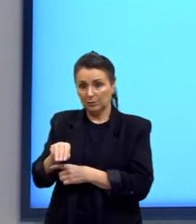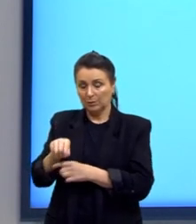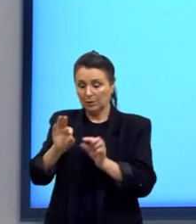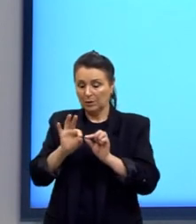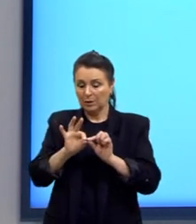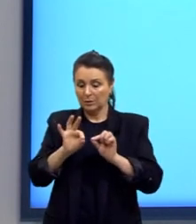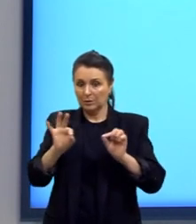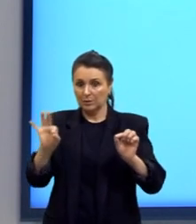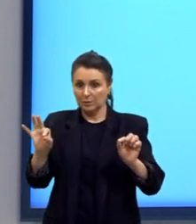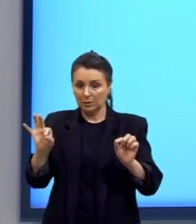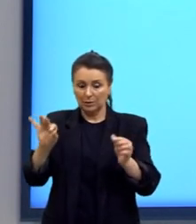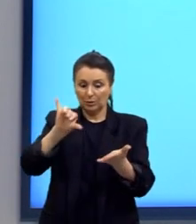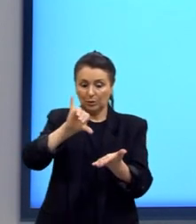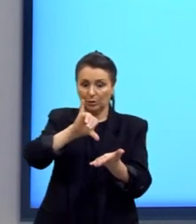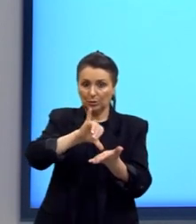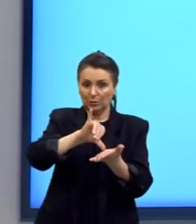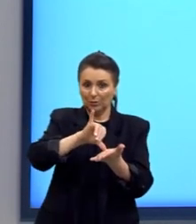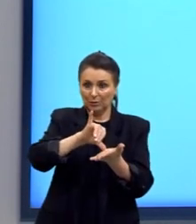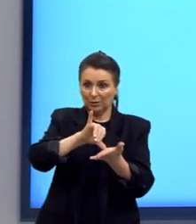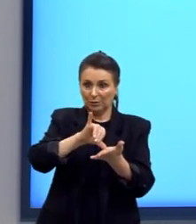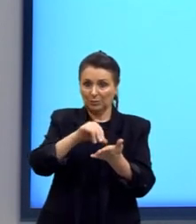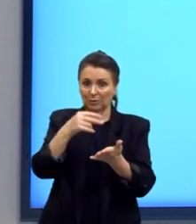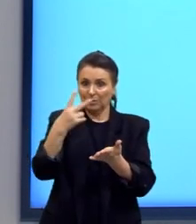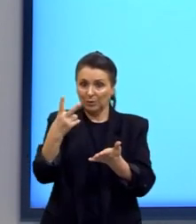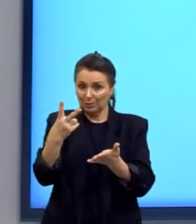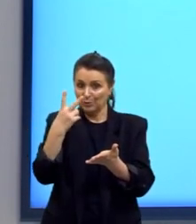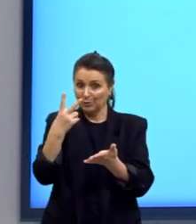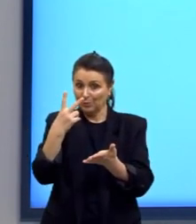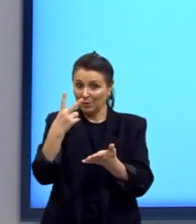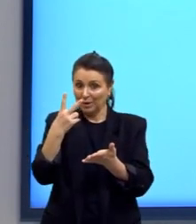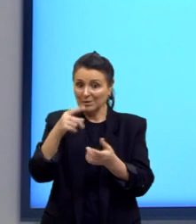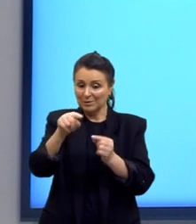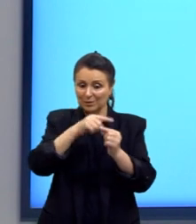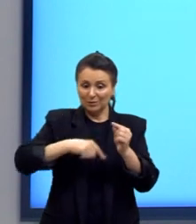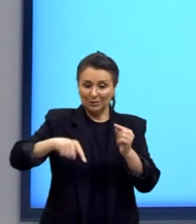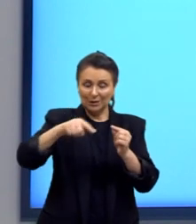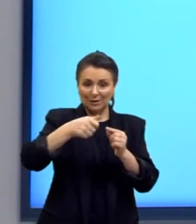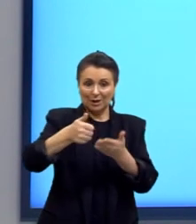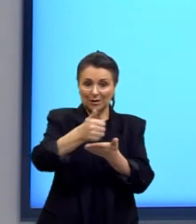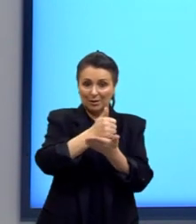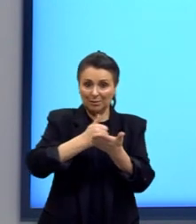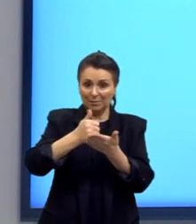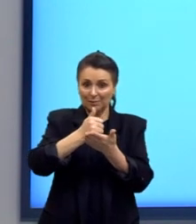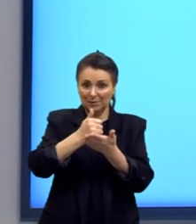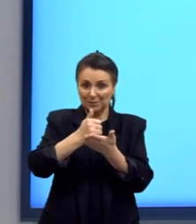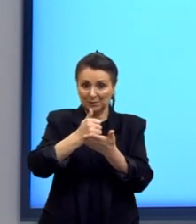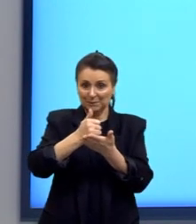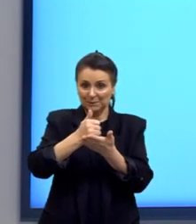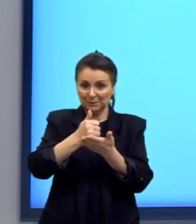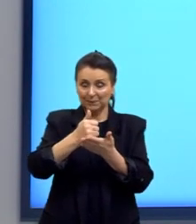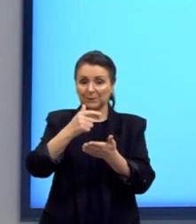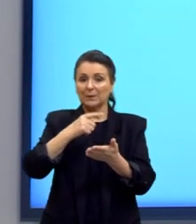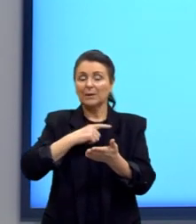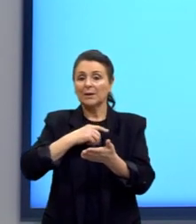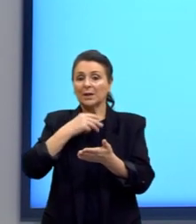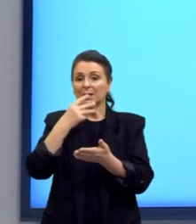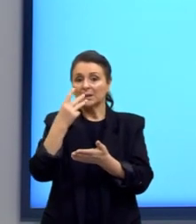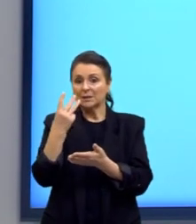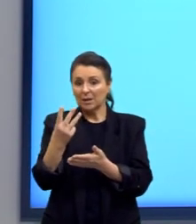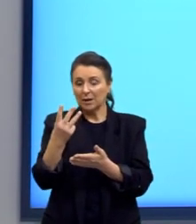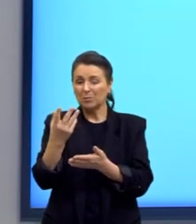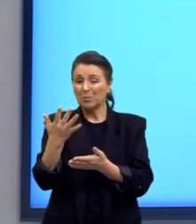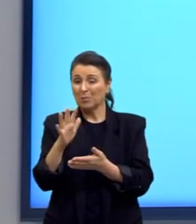distância entre o centro das duas circunferências das bases né A questão diz para utilizarmos três